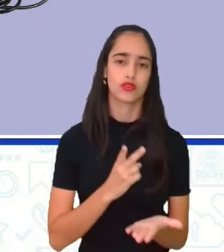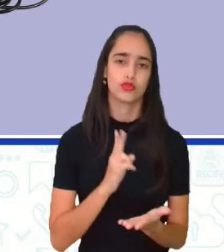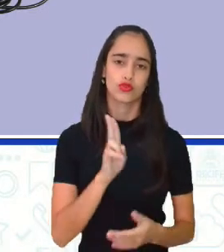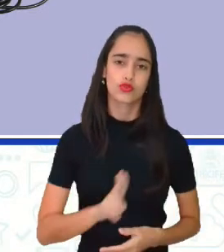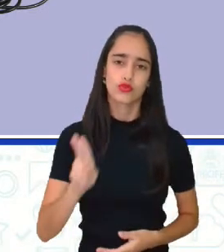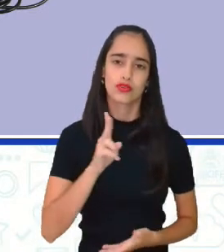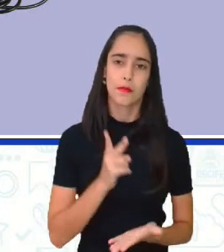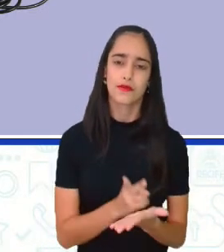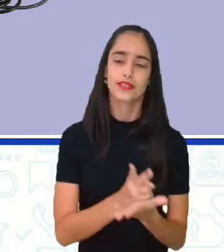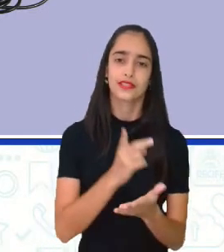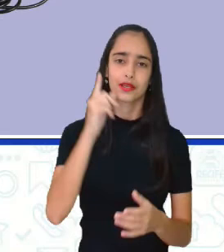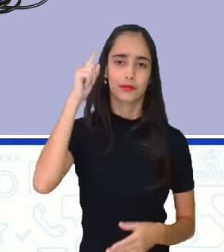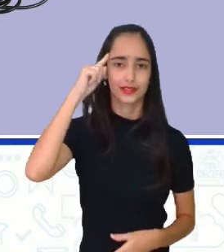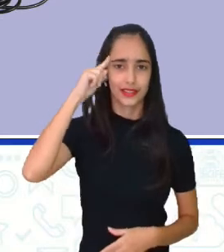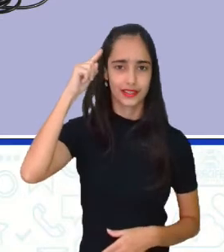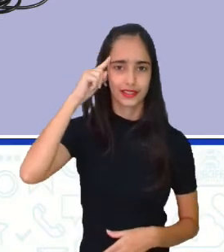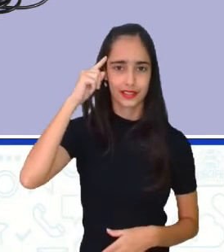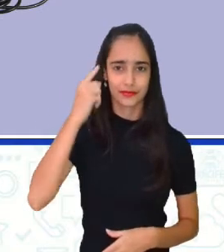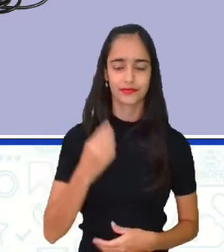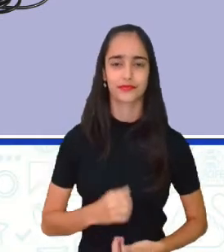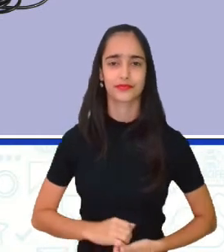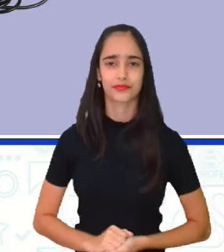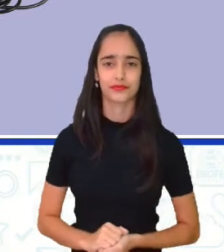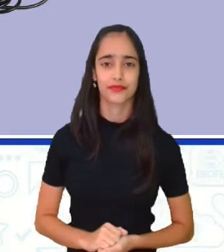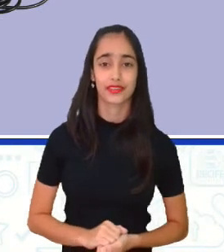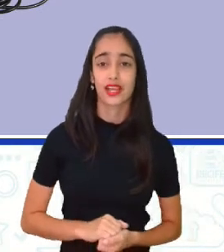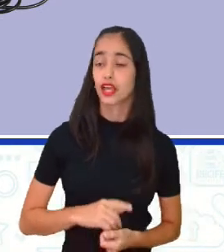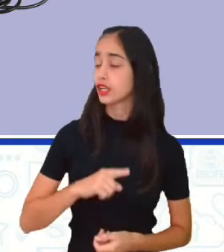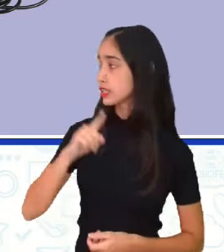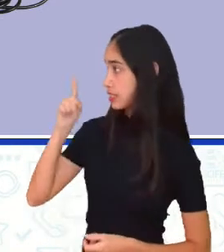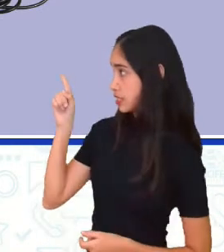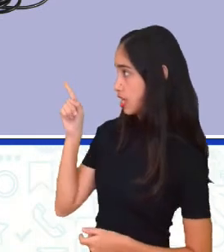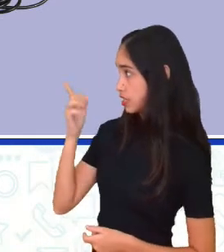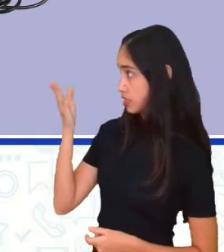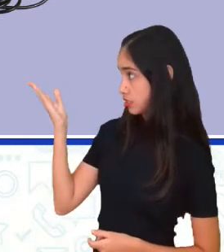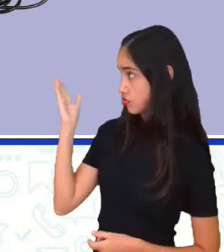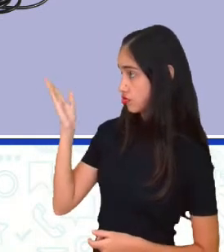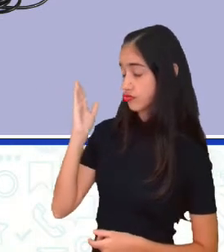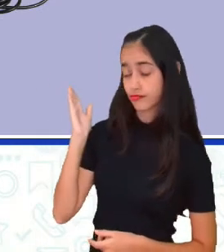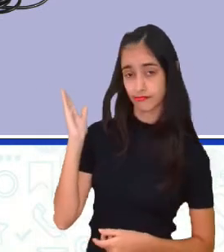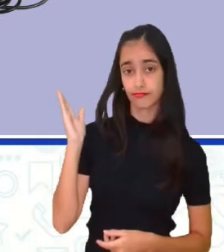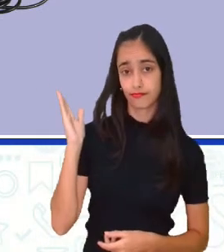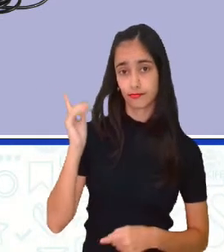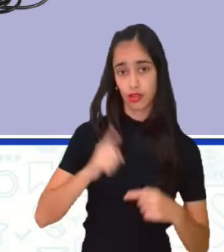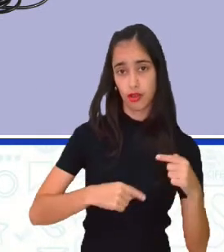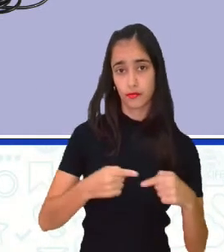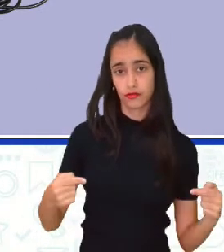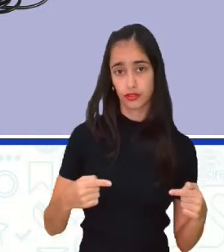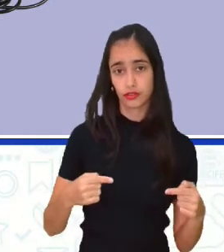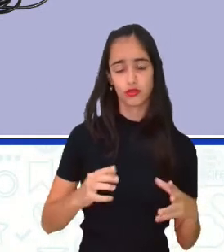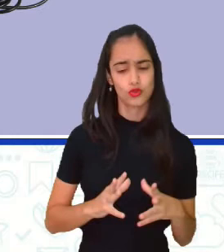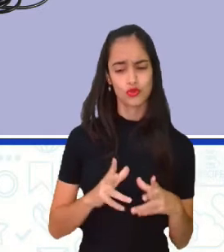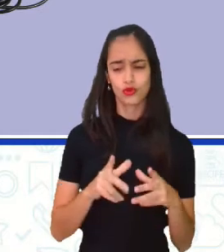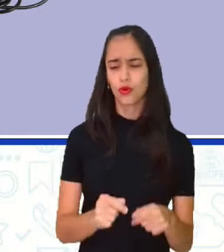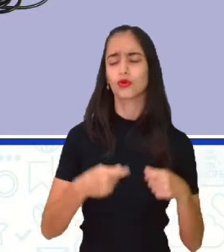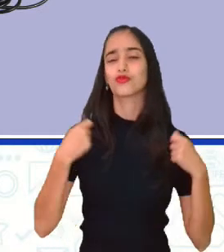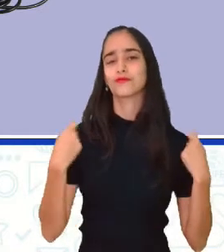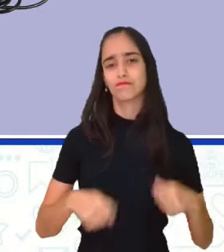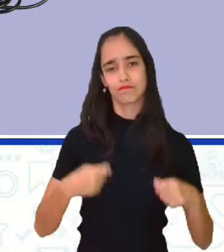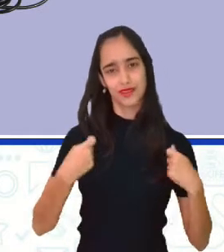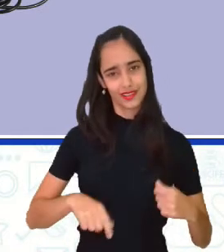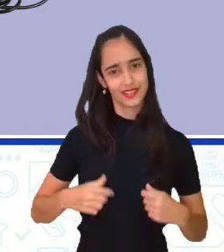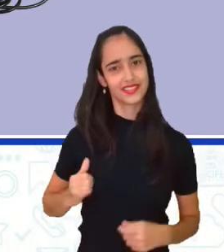do nosso cotidiano. E esses equipamentos elétricos, né, eles todos precisam de corrente